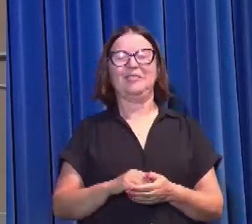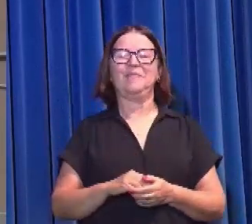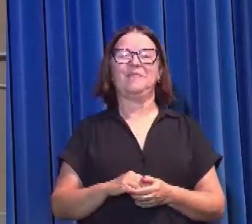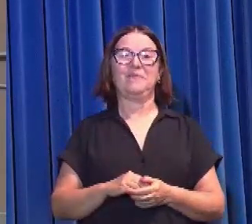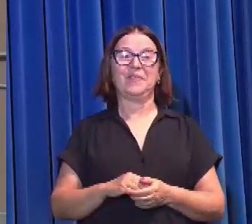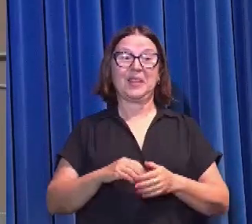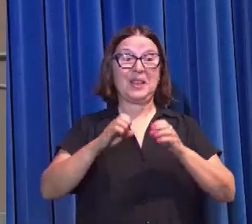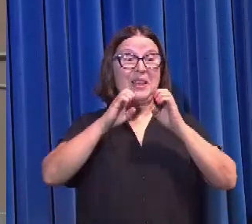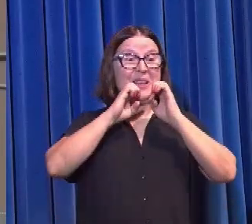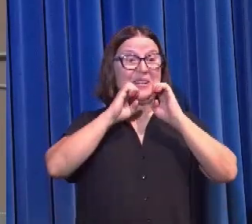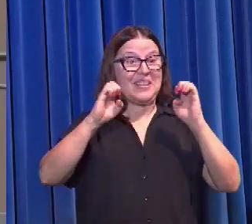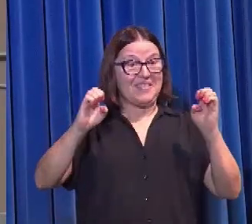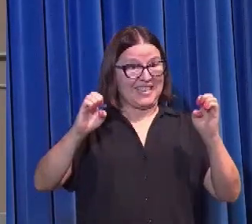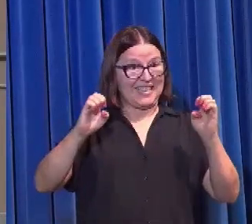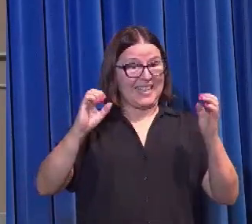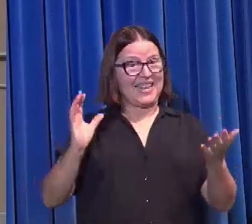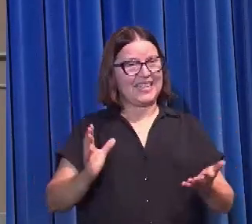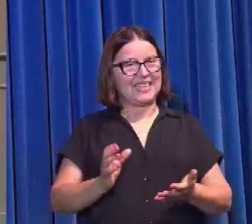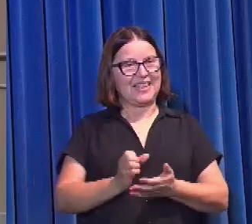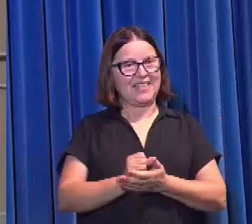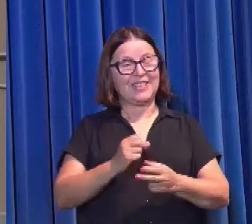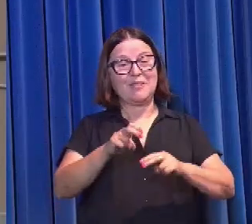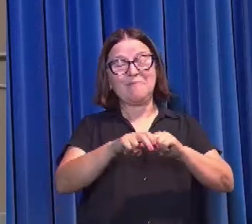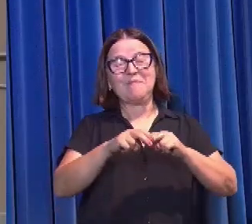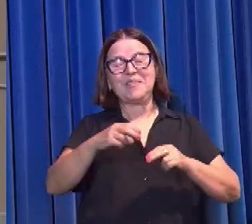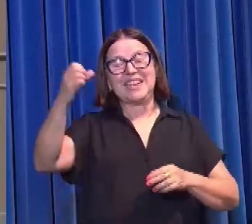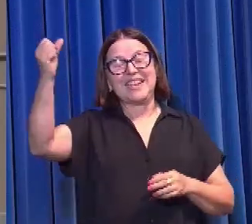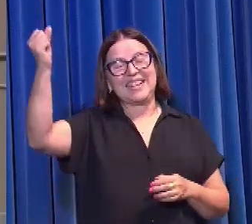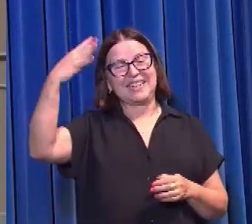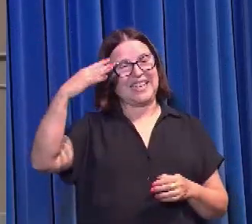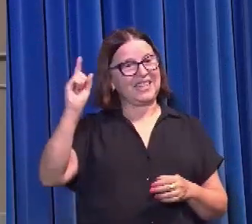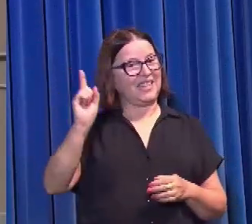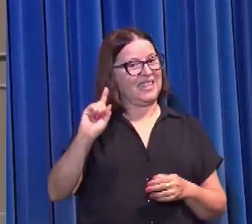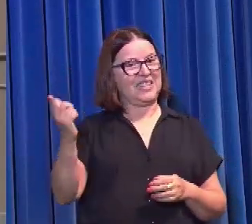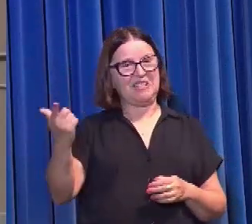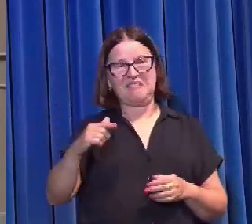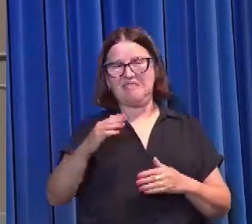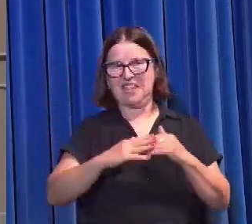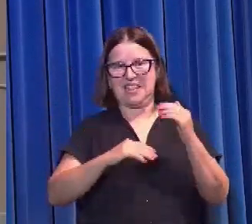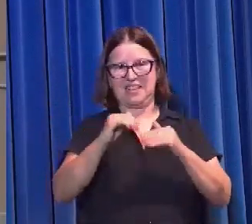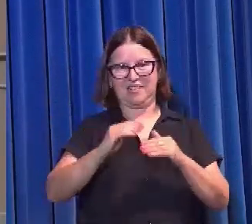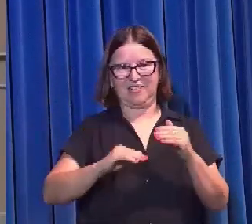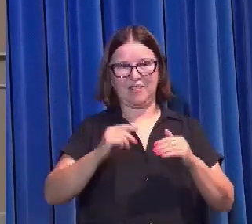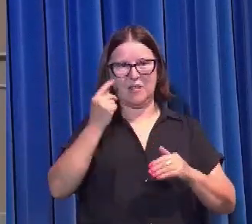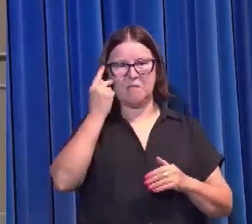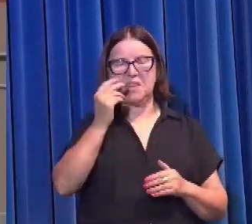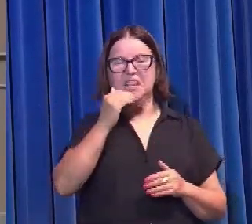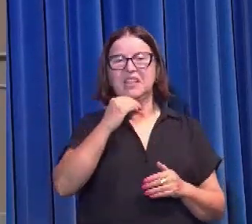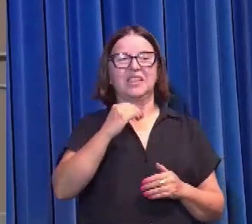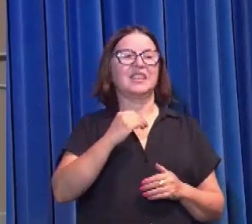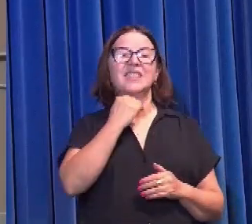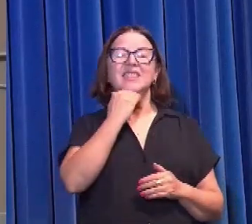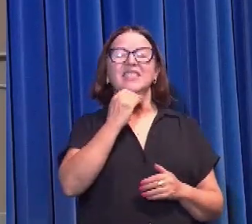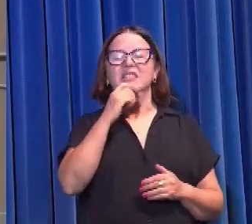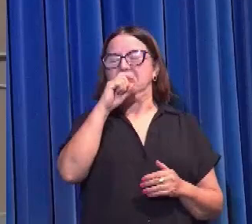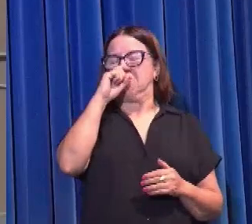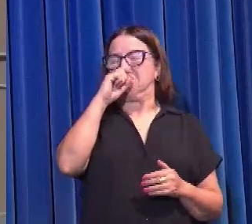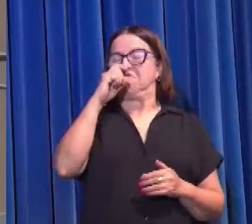pela graça. Não vem das obras, para que ninguém se glorie. É um dom de